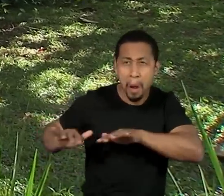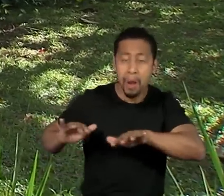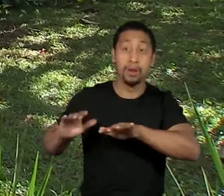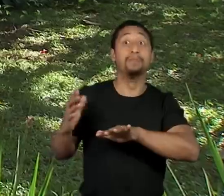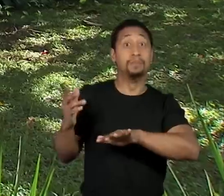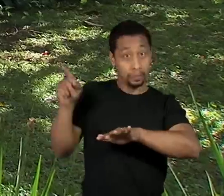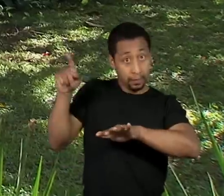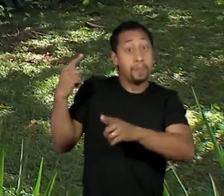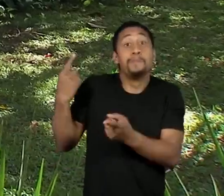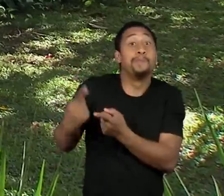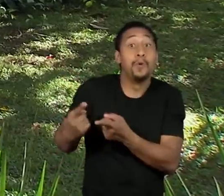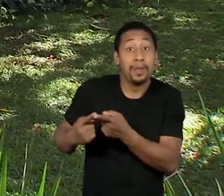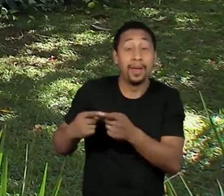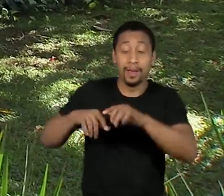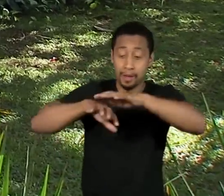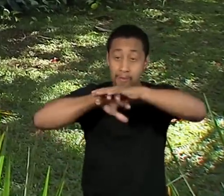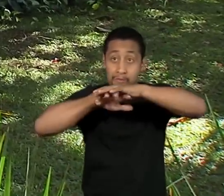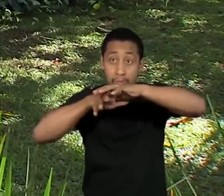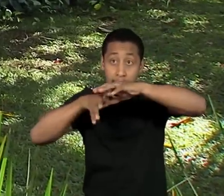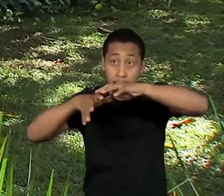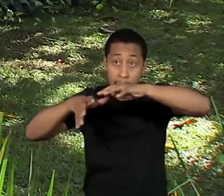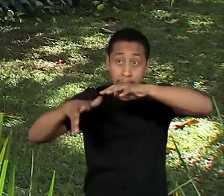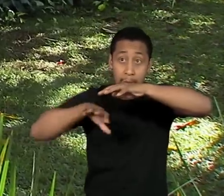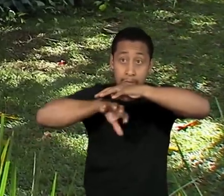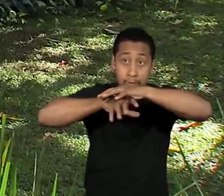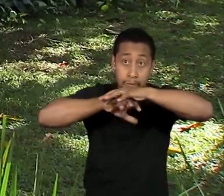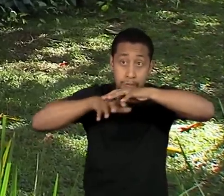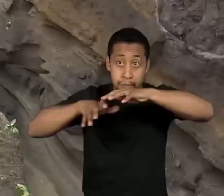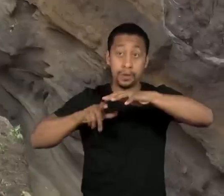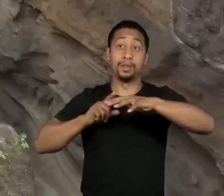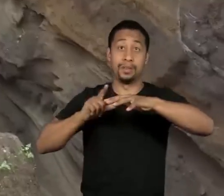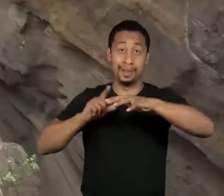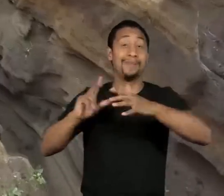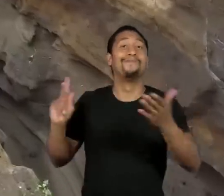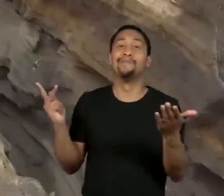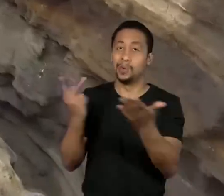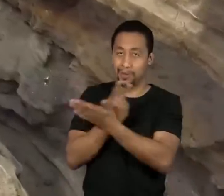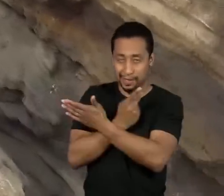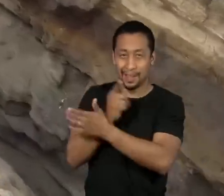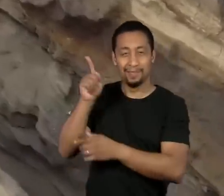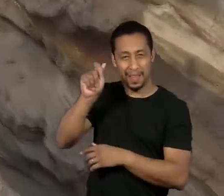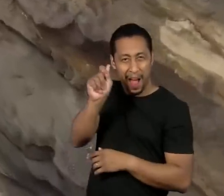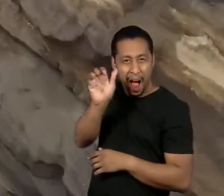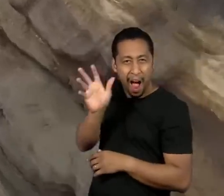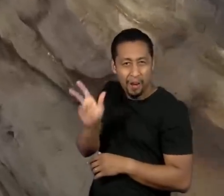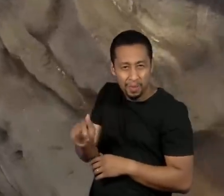de movimentação que vai causar a divisão da África.